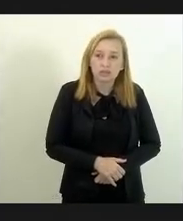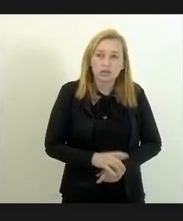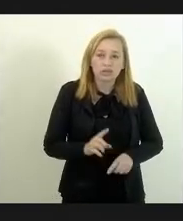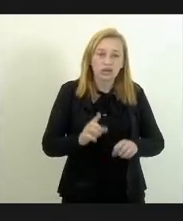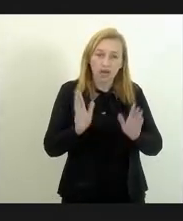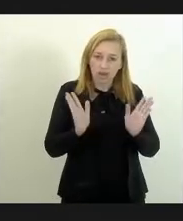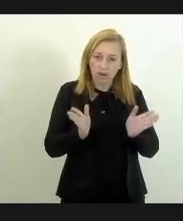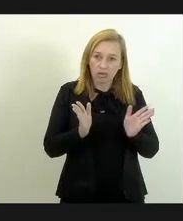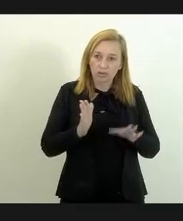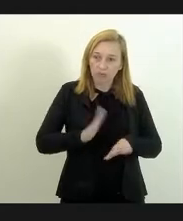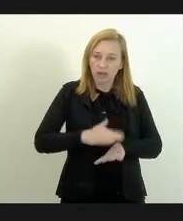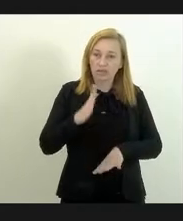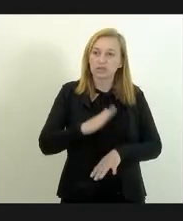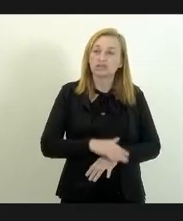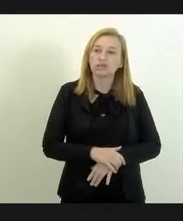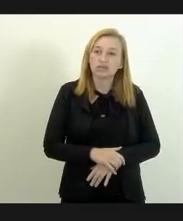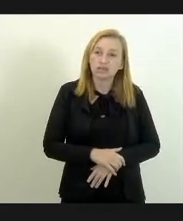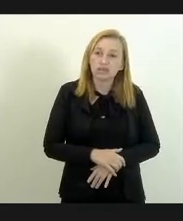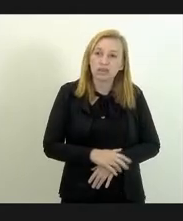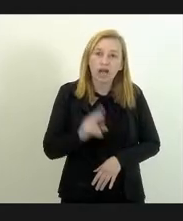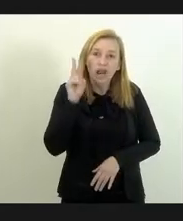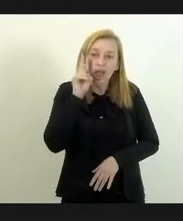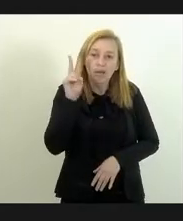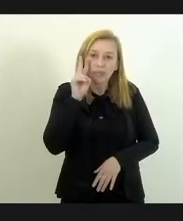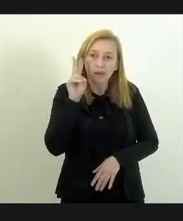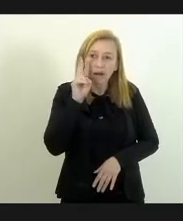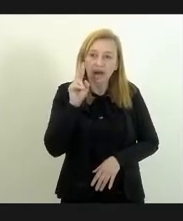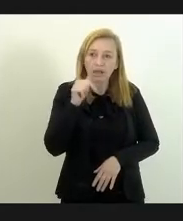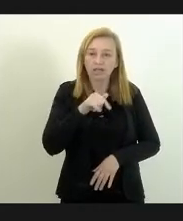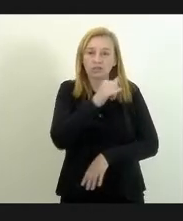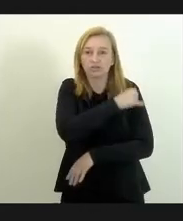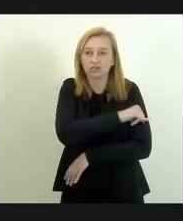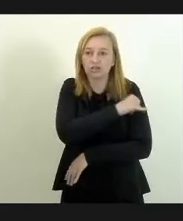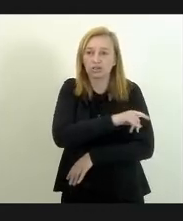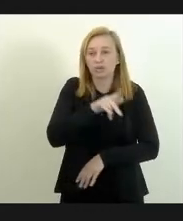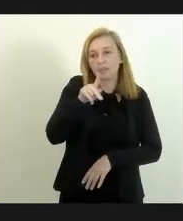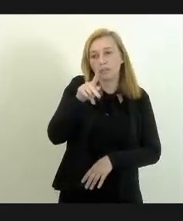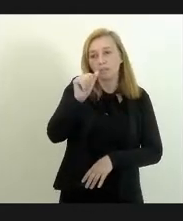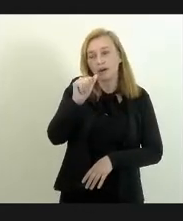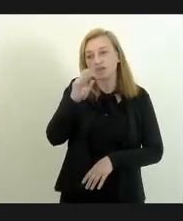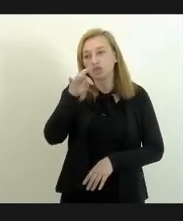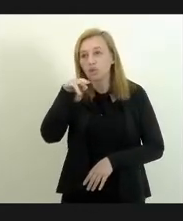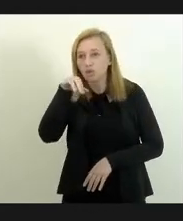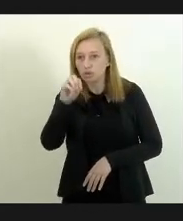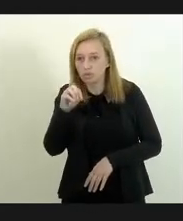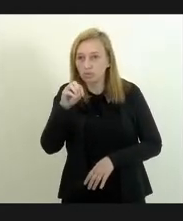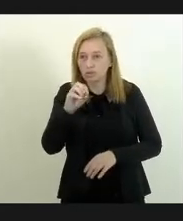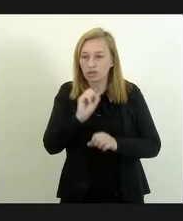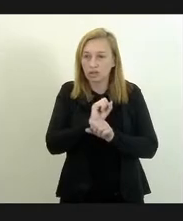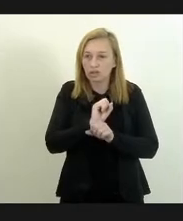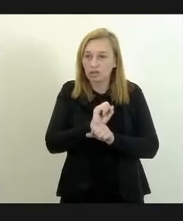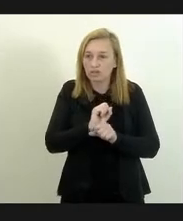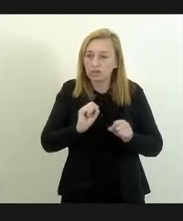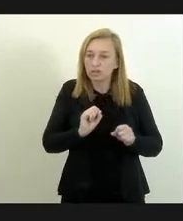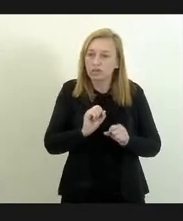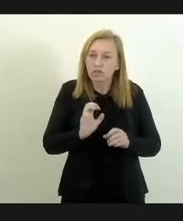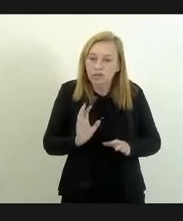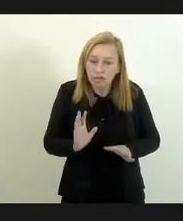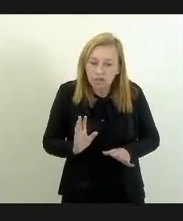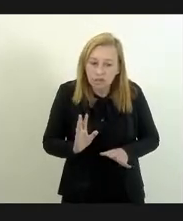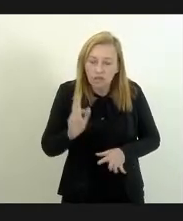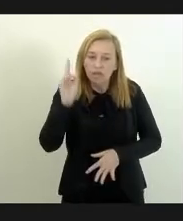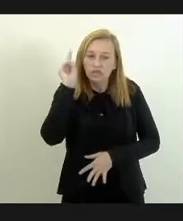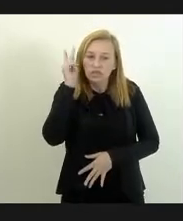mais ainda, por a gente lembrar aqui no Rio de Janeiro, patrono da abolição. Então, é consagrar essa